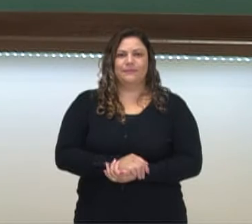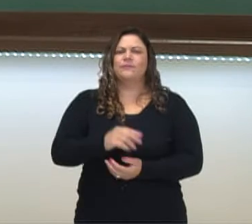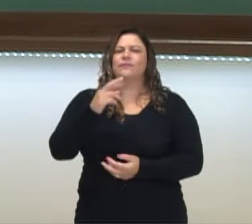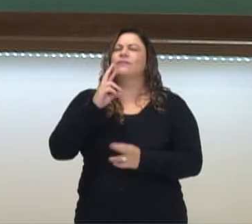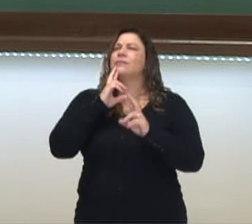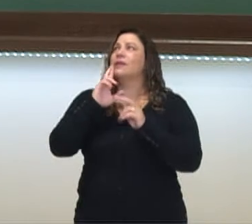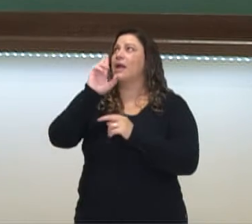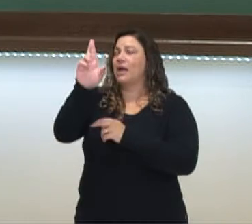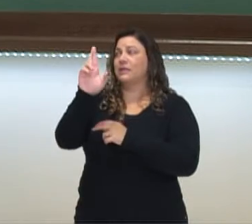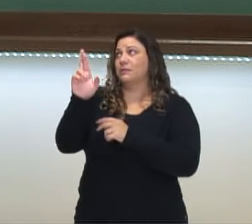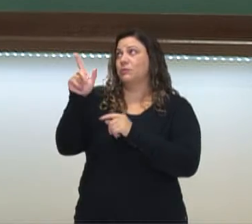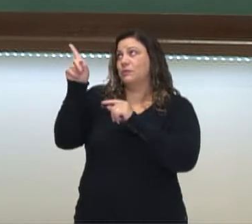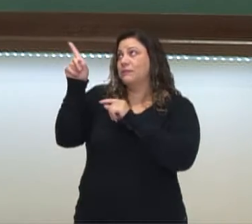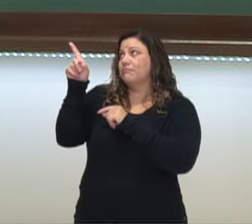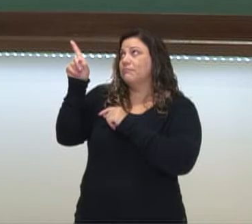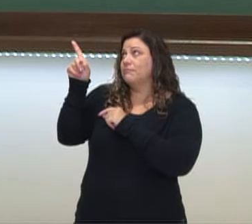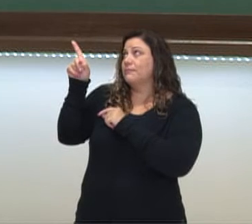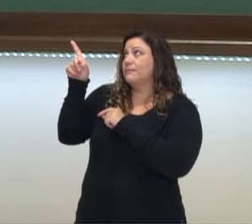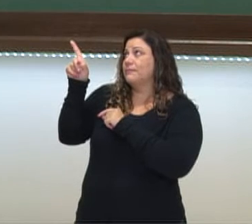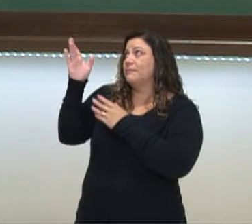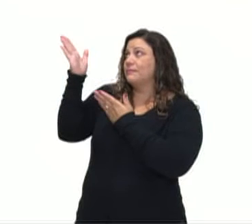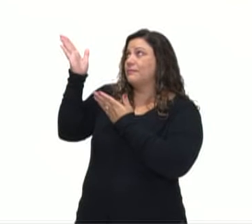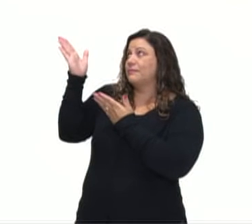tela? Dá uma olhada aí.